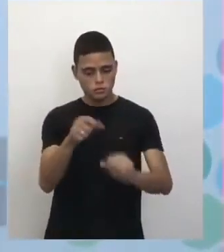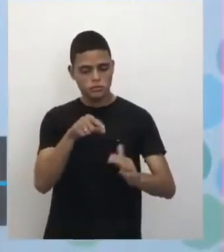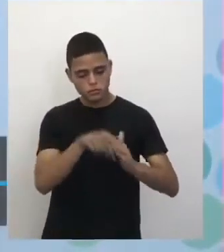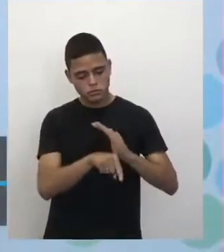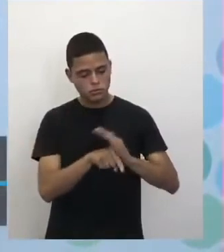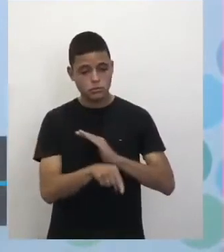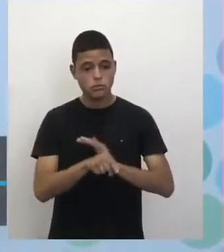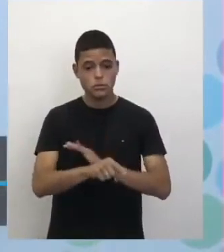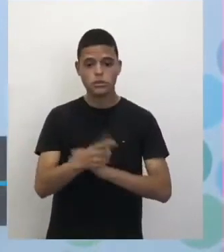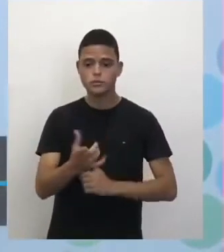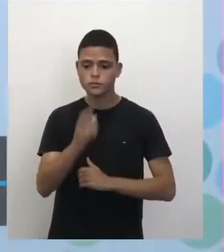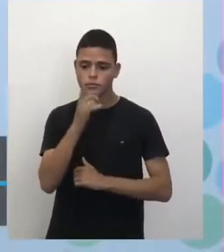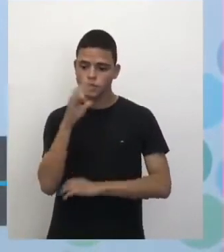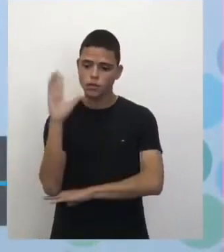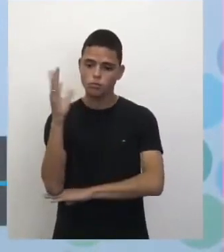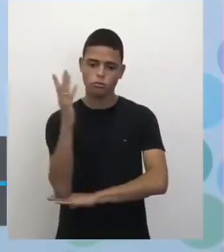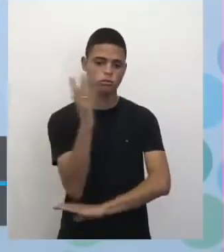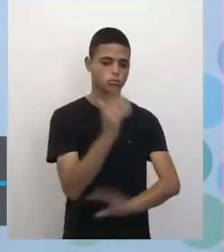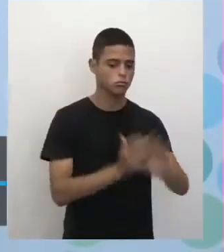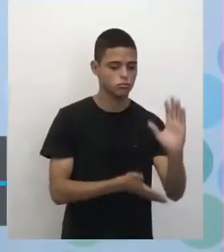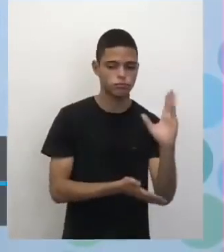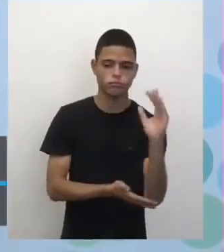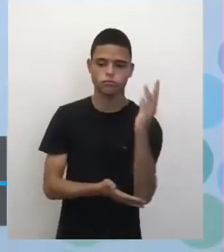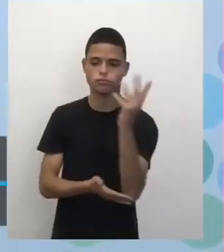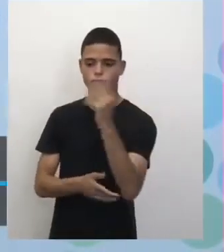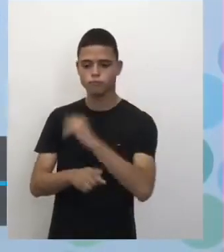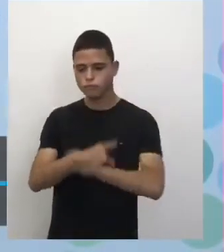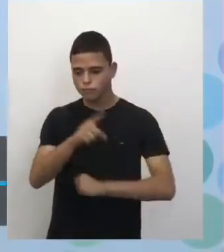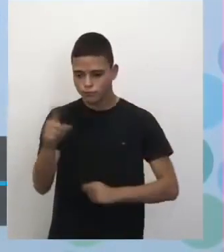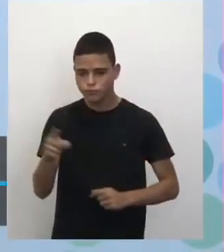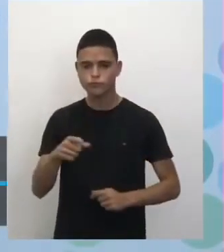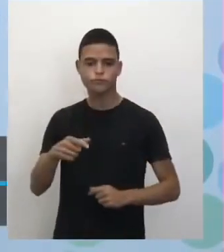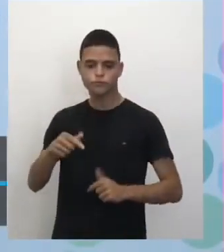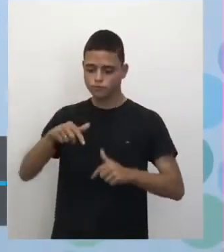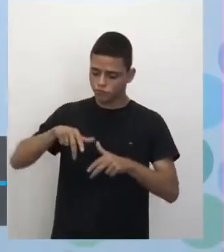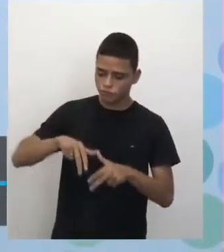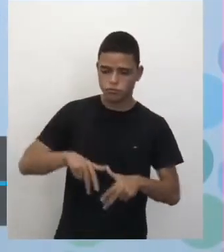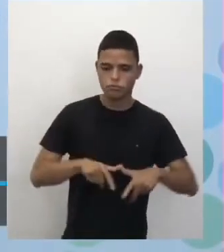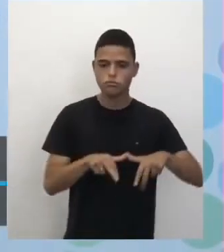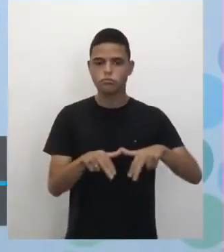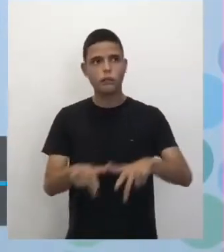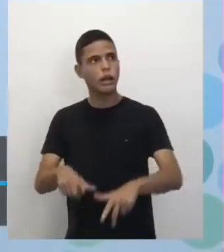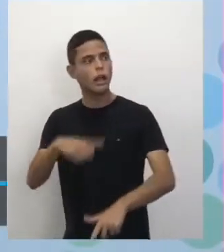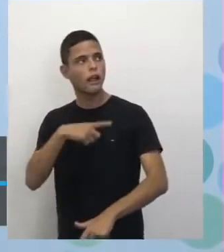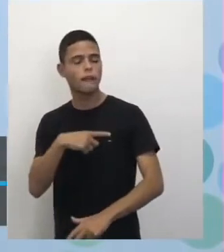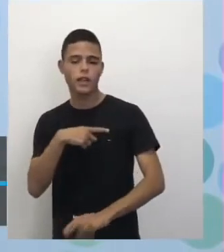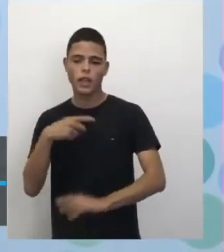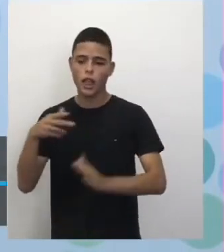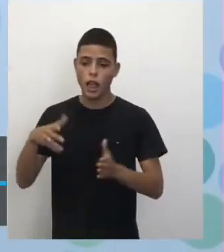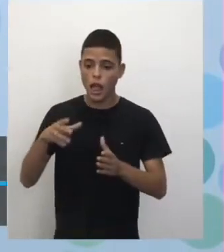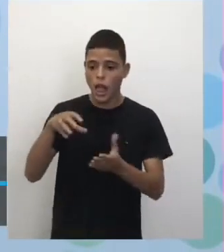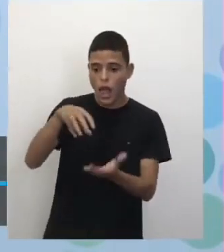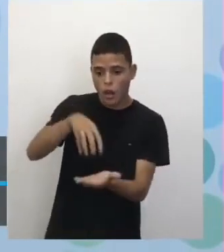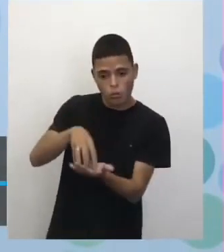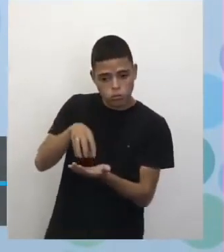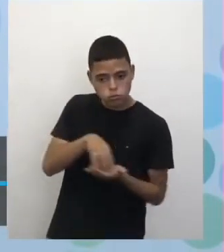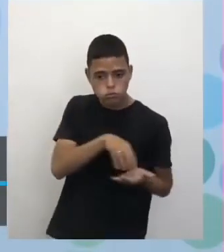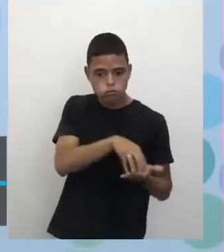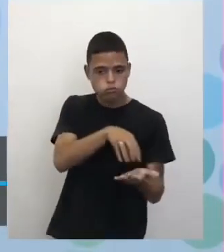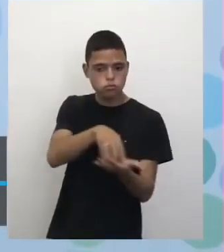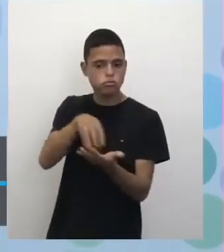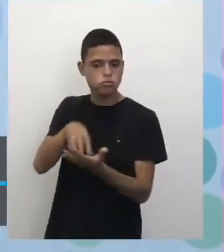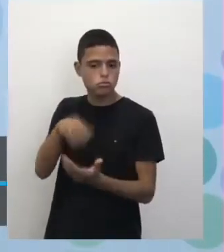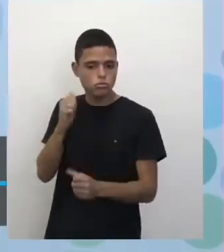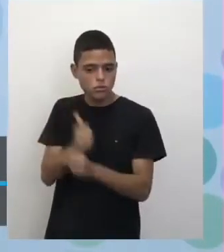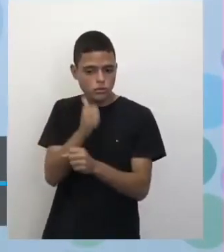um parque de várias, parque para você excursionar lá dentro, tem vilas de moradores lá, porque essas vilas foram